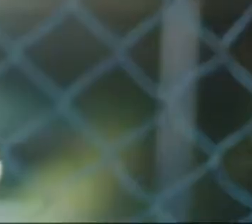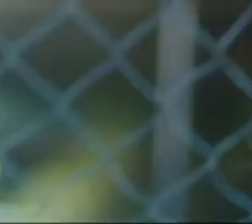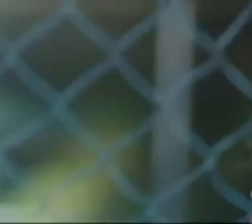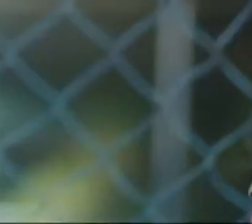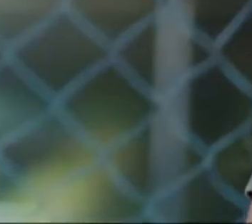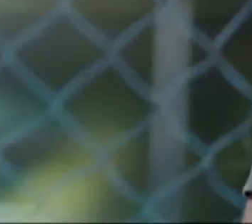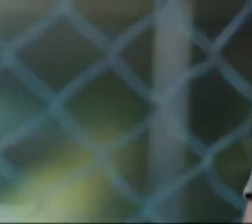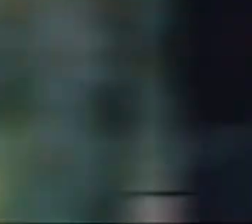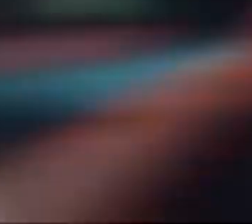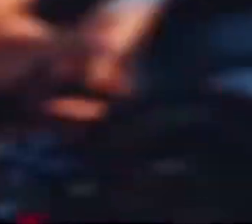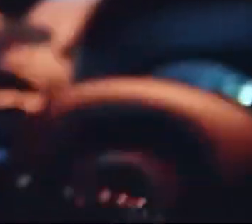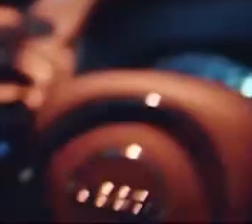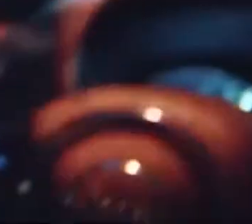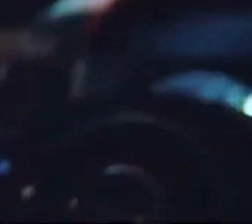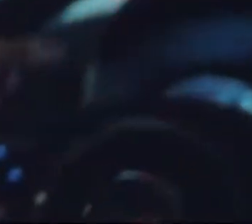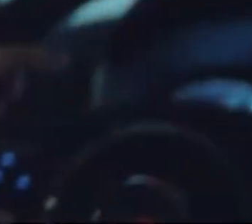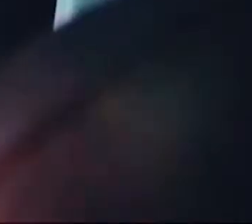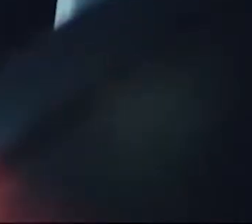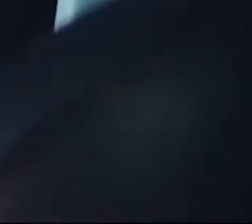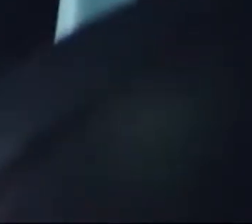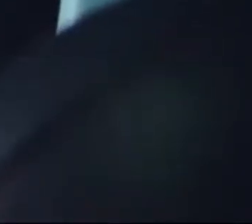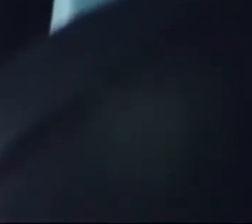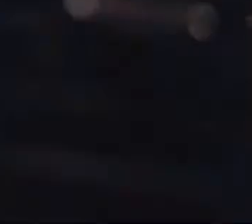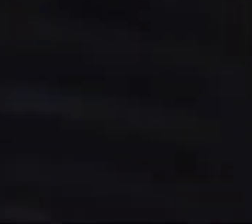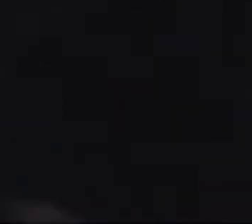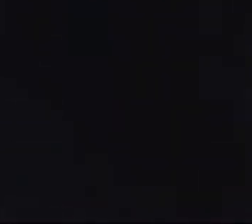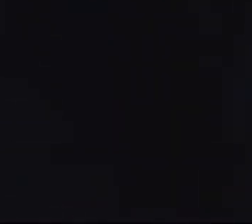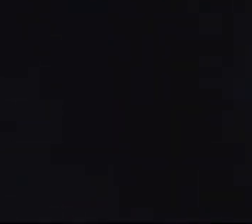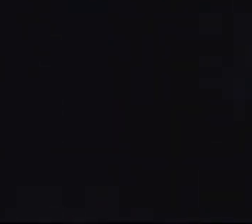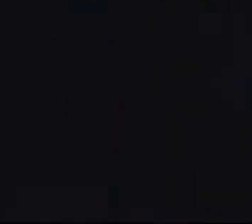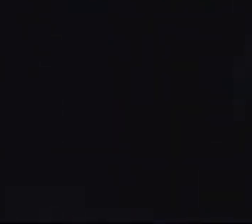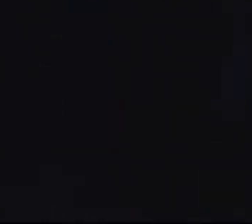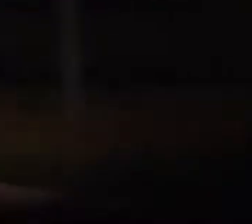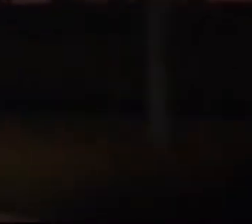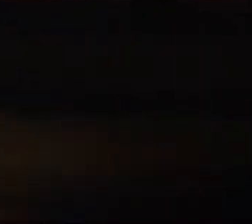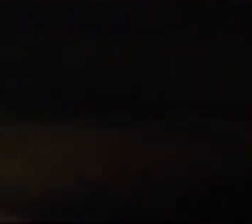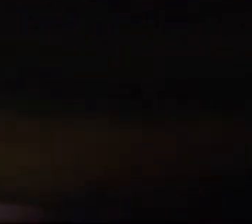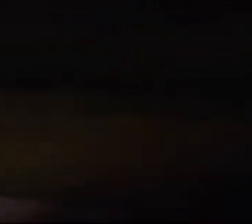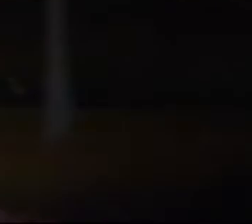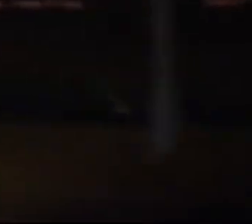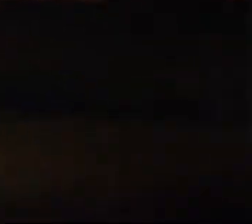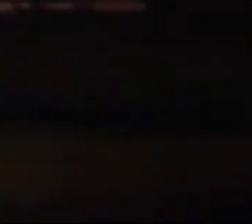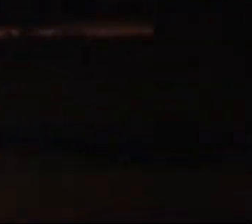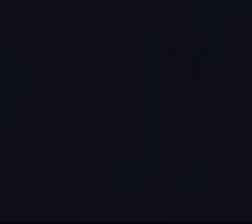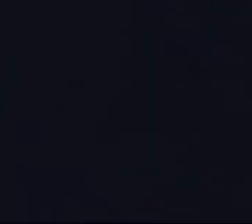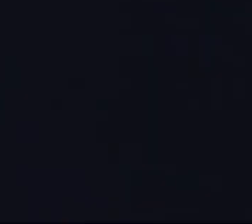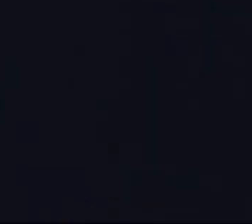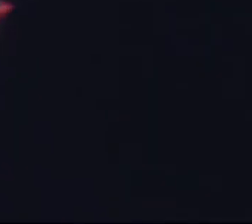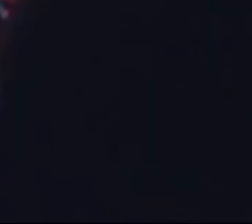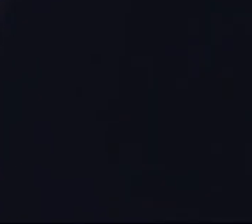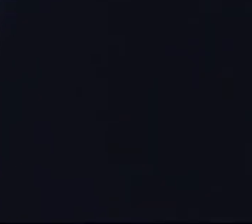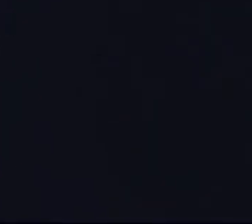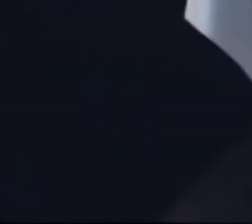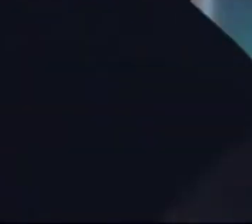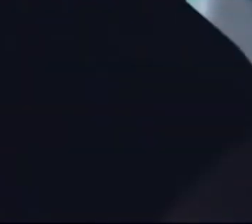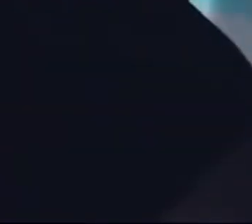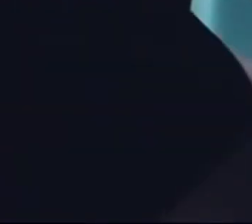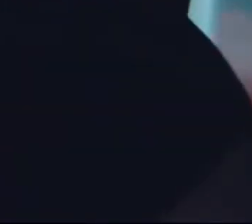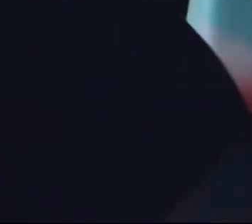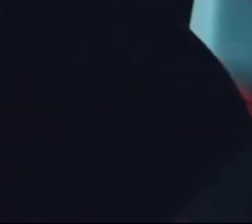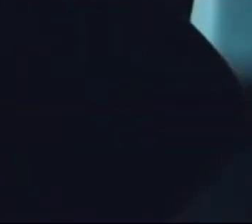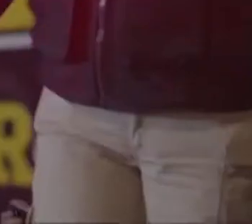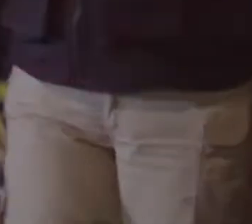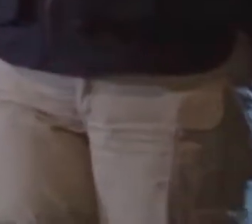para prevenir acidentes nas estradas. Respeite a velocidade, dirija com responsabilidade e conte com a gente nas estradas.